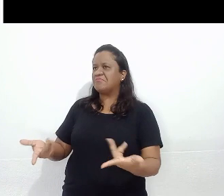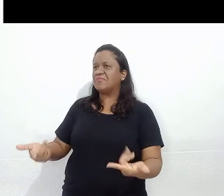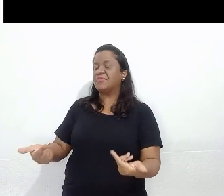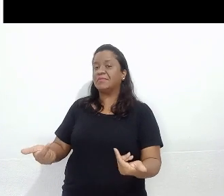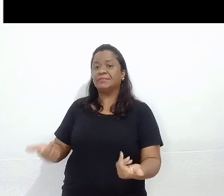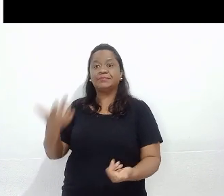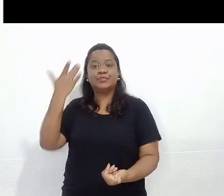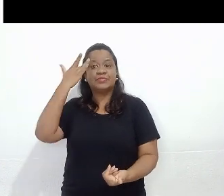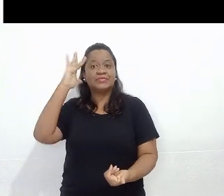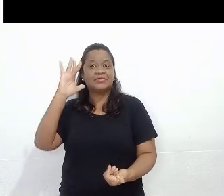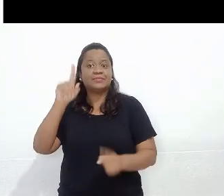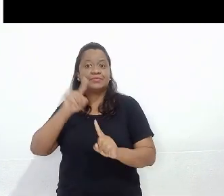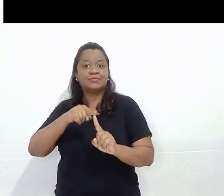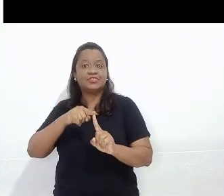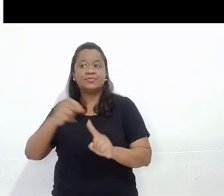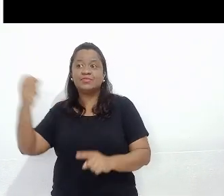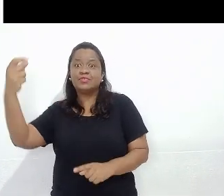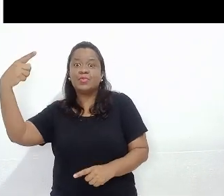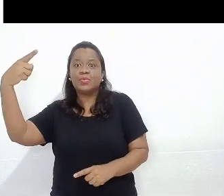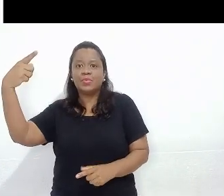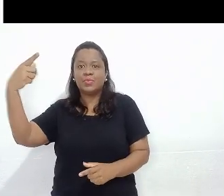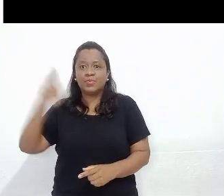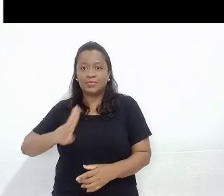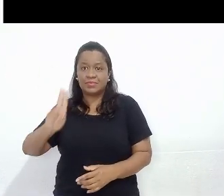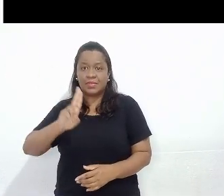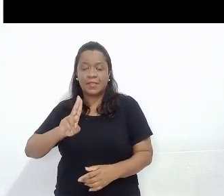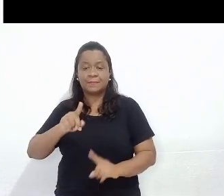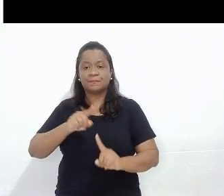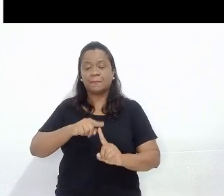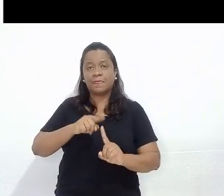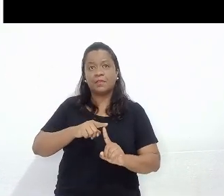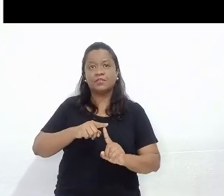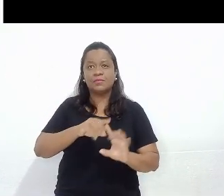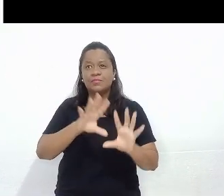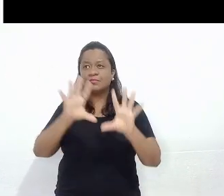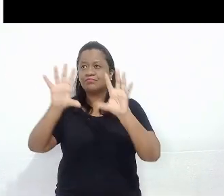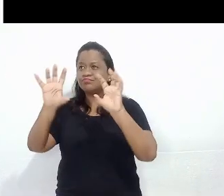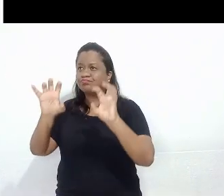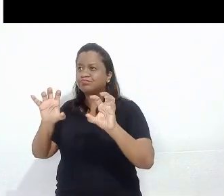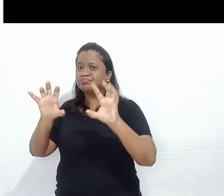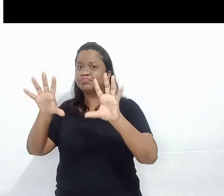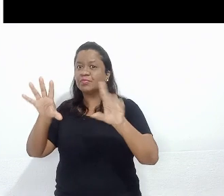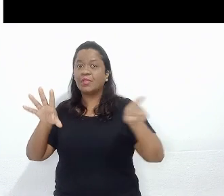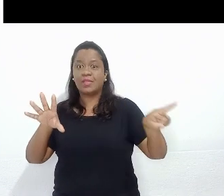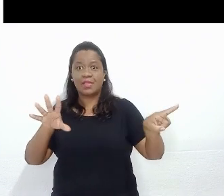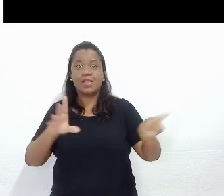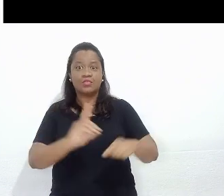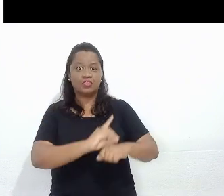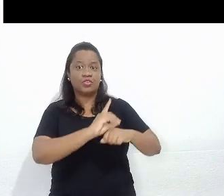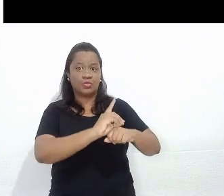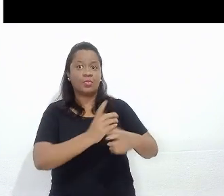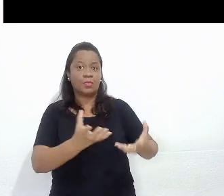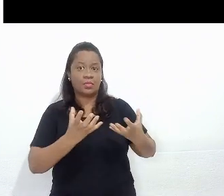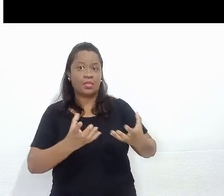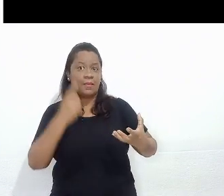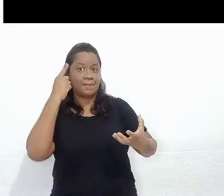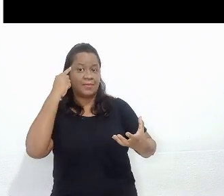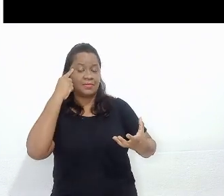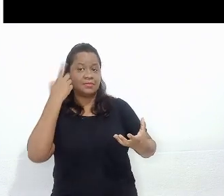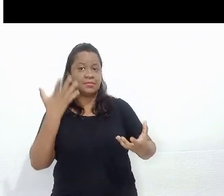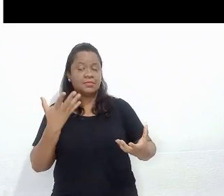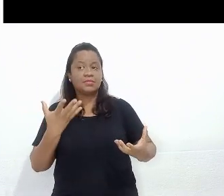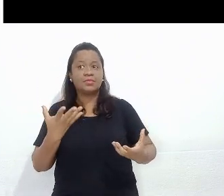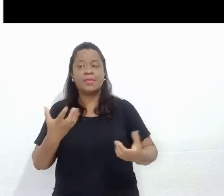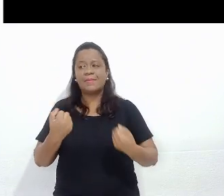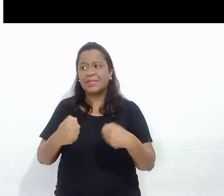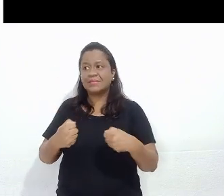o tipo de luz que vai ser utilizado, o tipo de textura do filme que esse diretor está pensando, tem que ser sempre uma coisa casada,